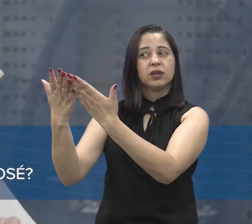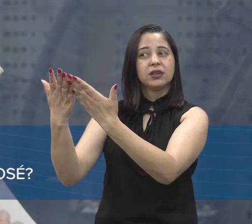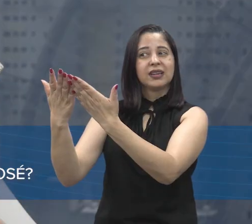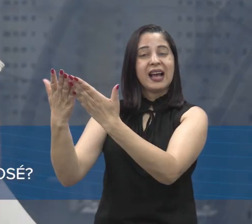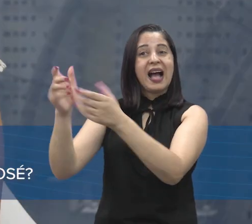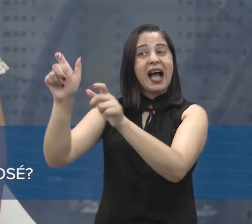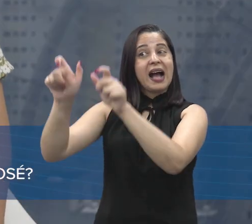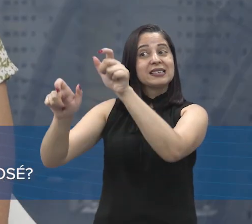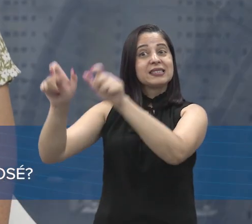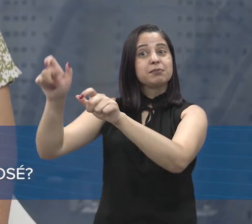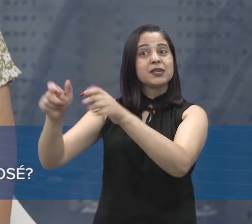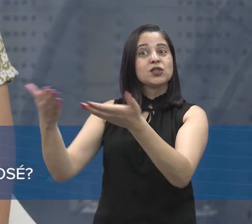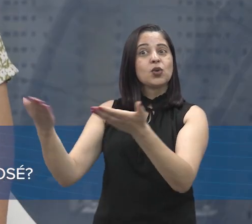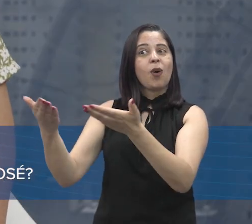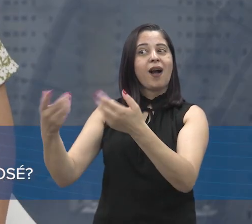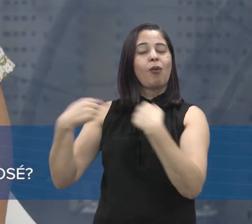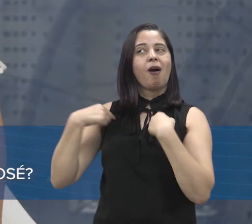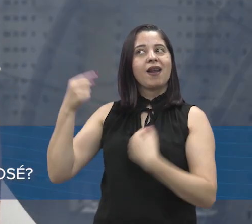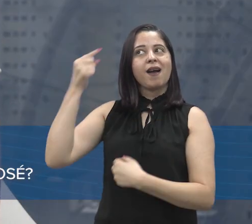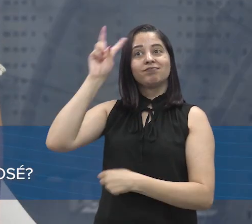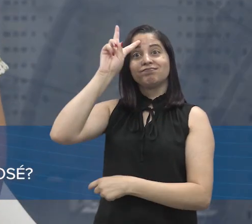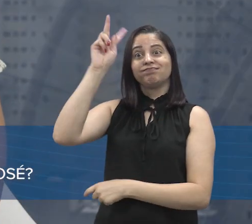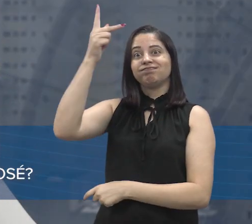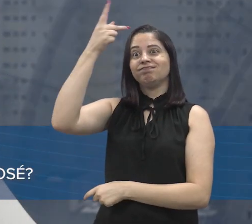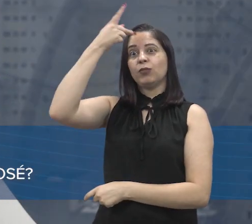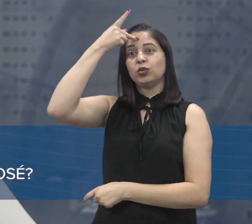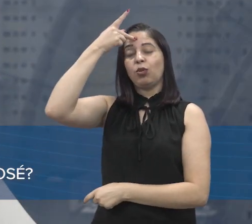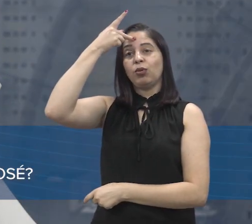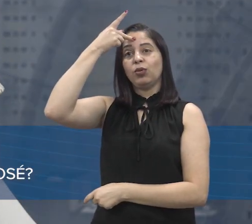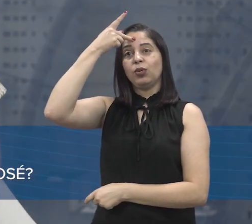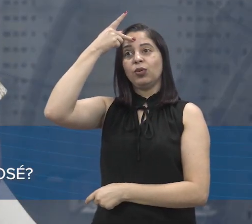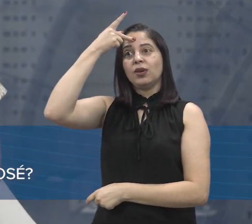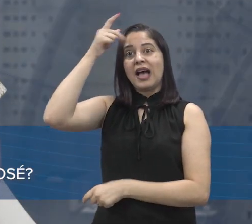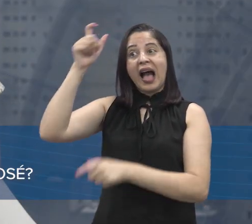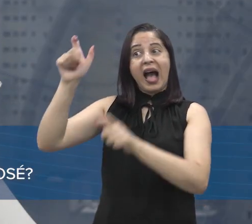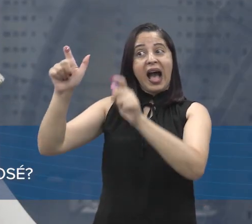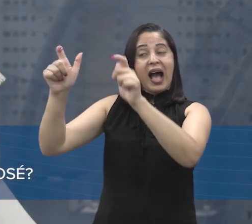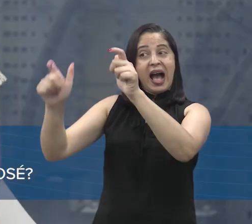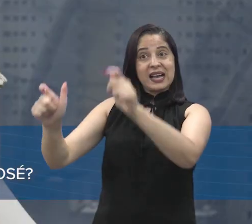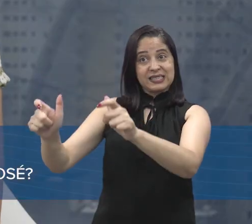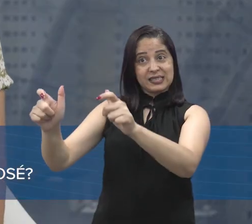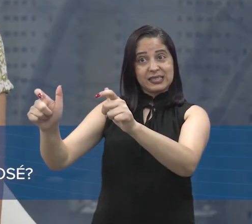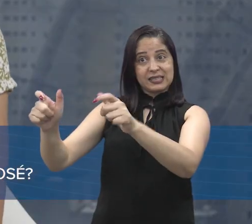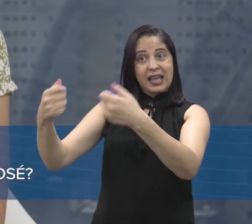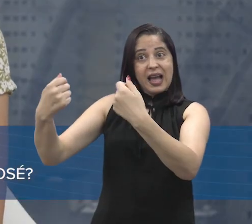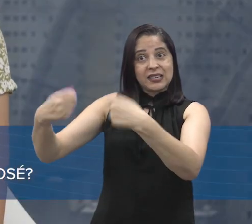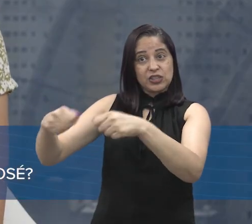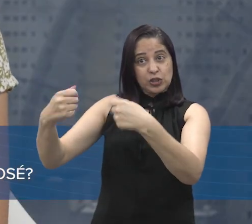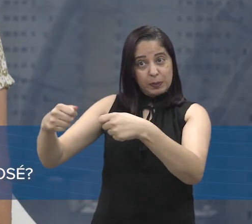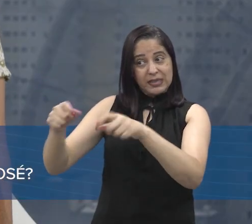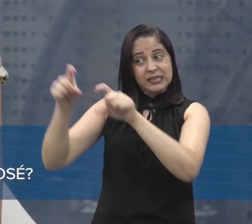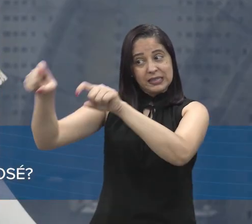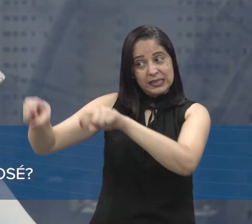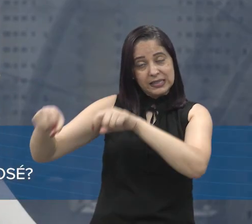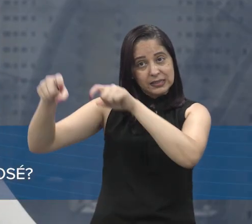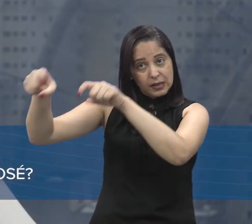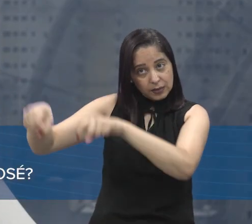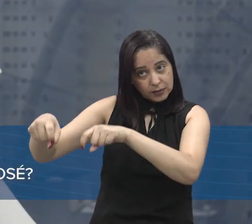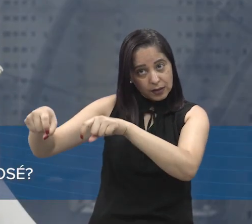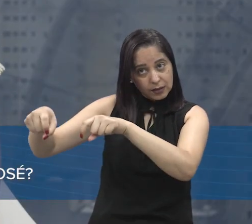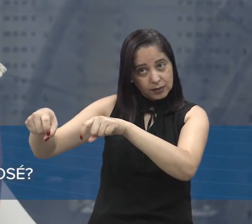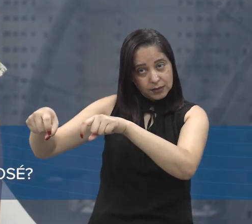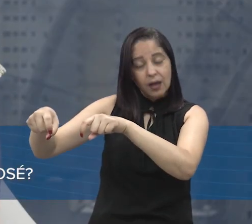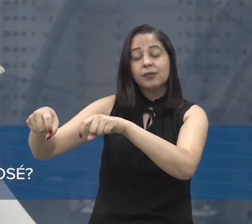próspera. Hoje em dia, na Europa, em outros países, as pessoas pensam um